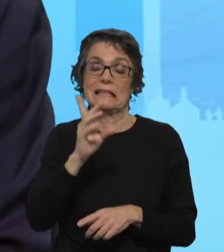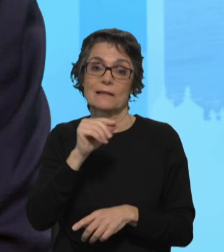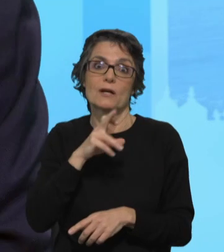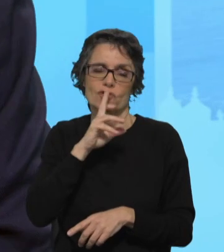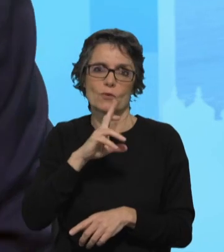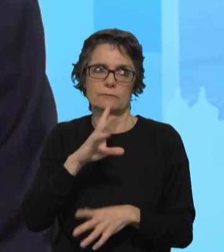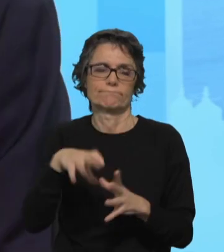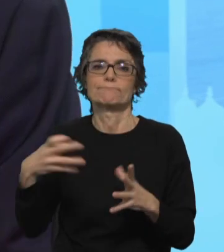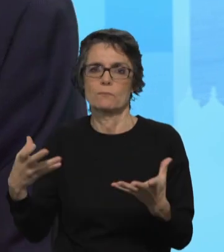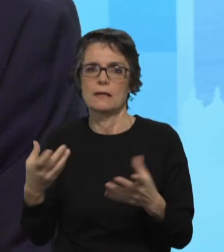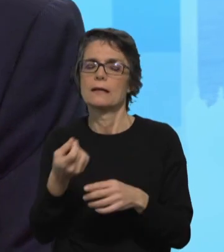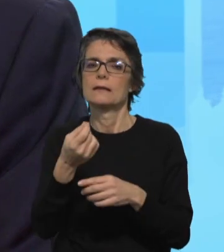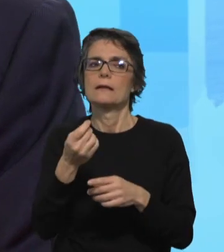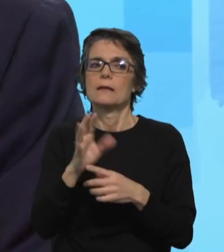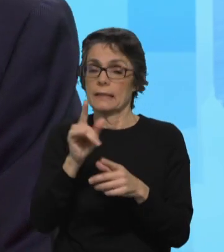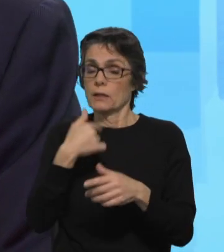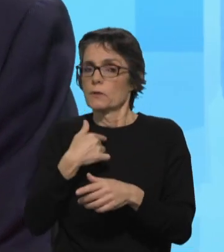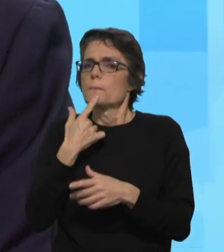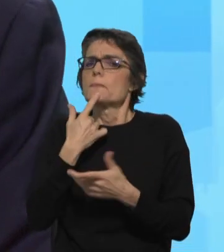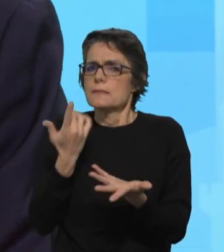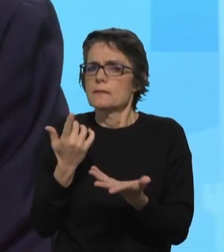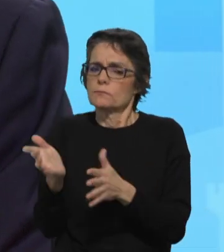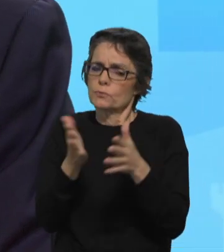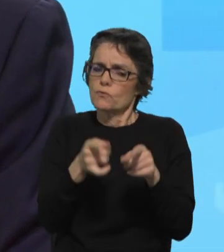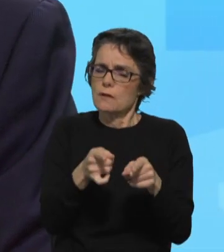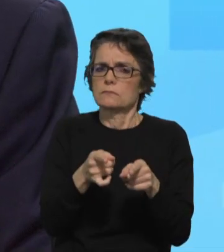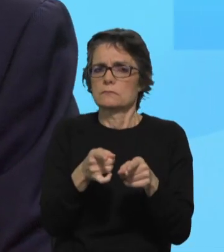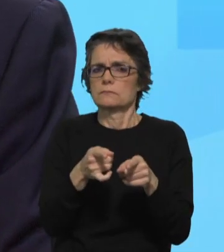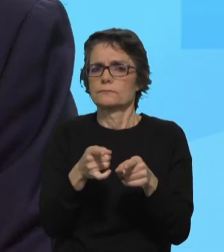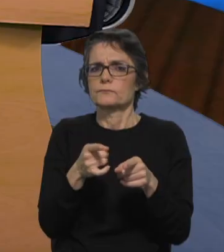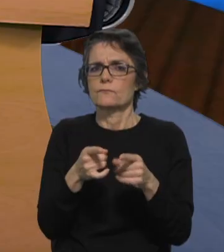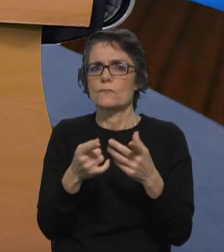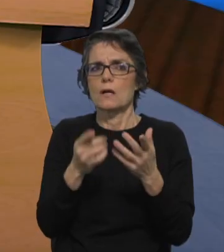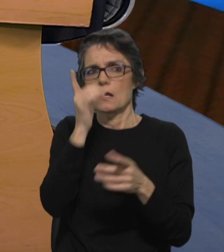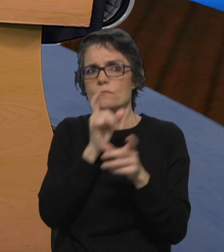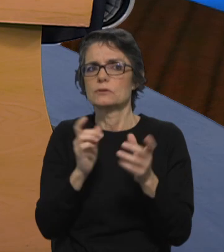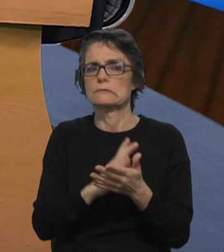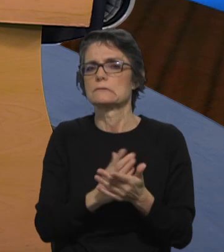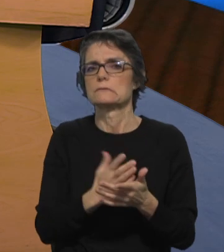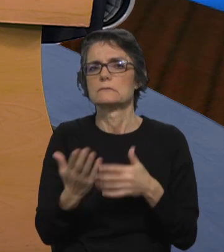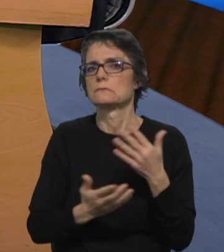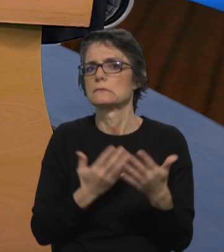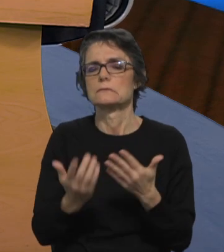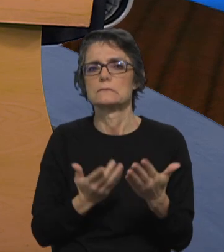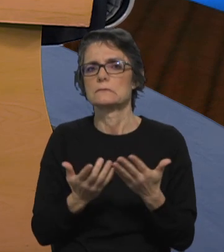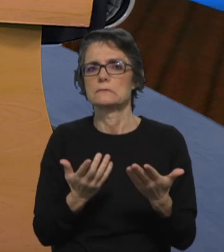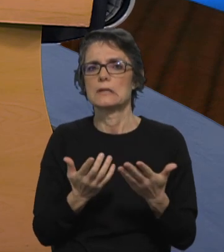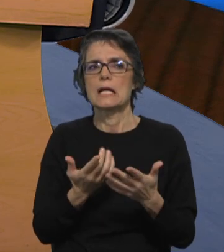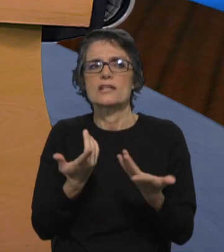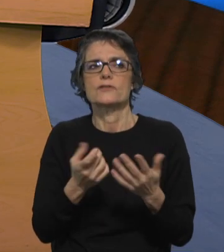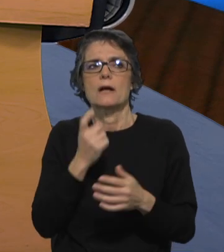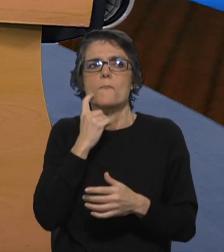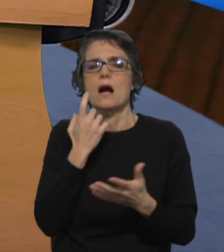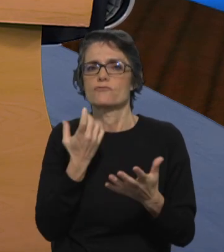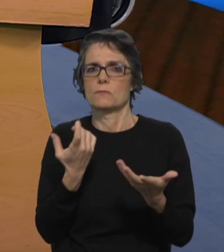é, eu percebo o que é que pode estar subentendido numa tal perplexidade, isto é, até que ponto a simbólica